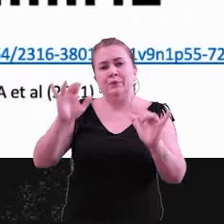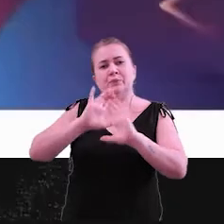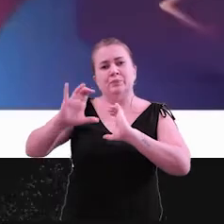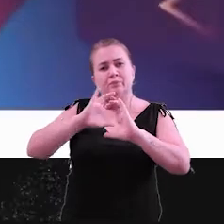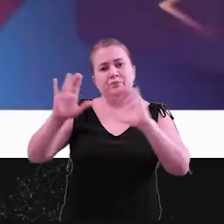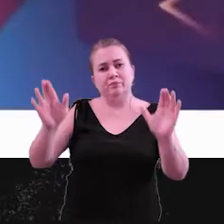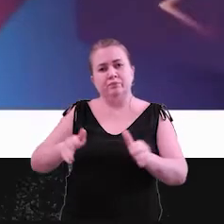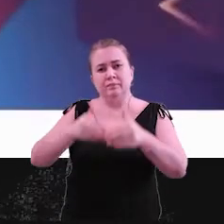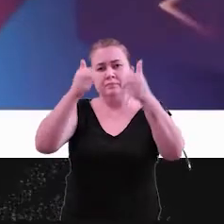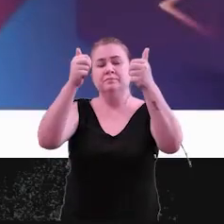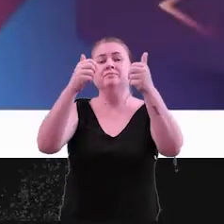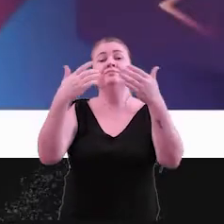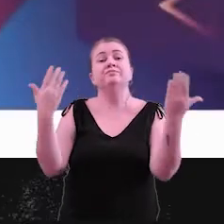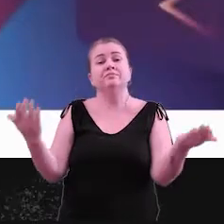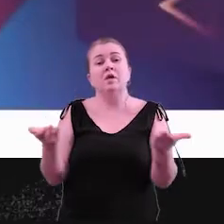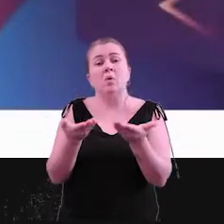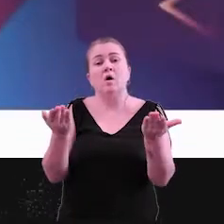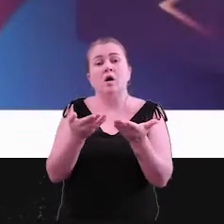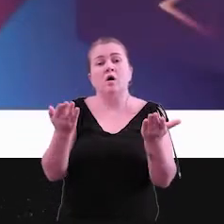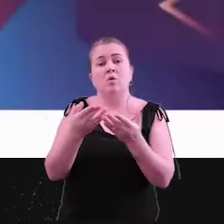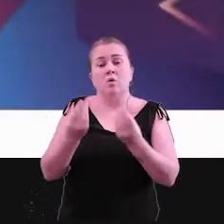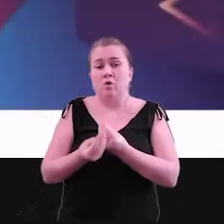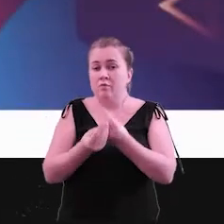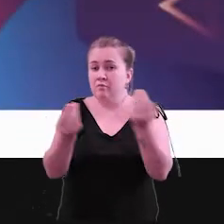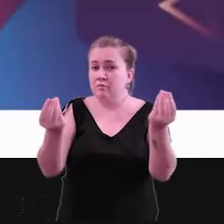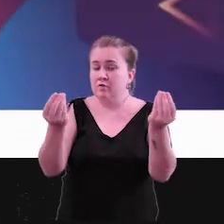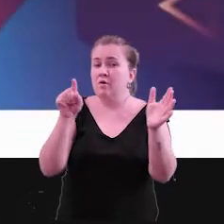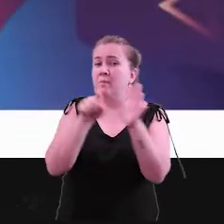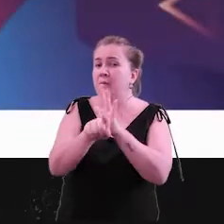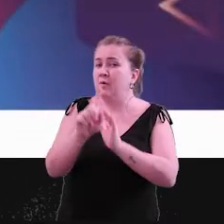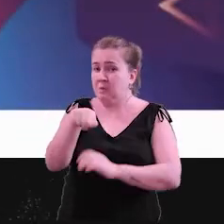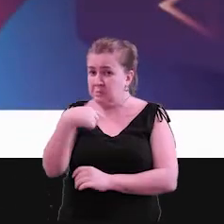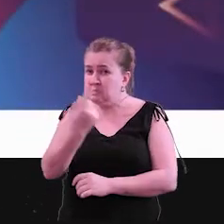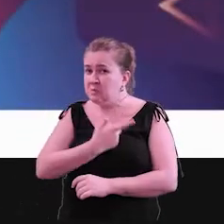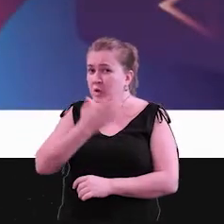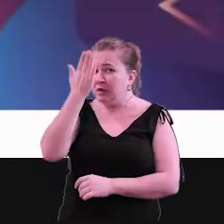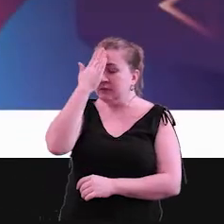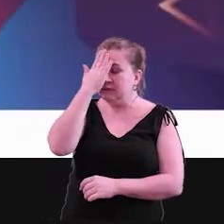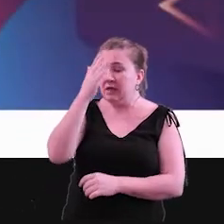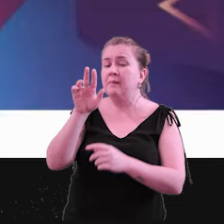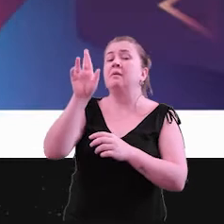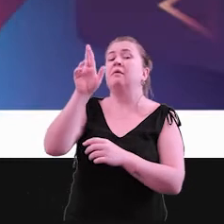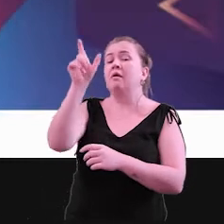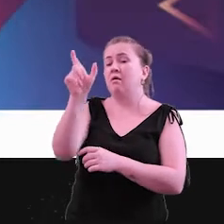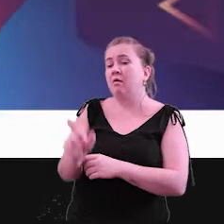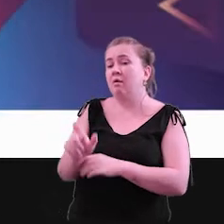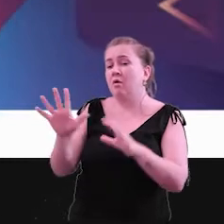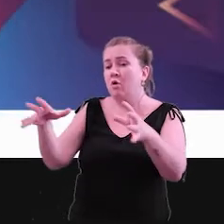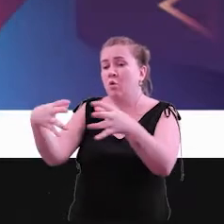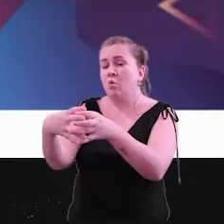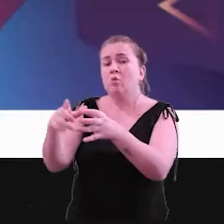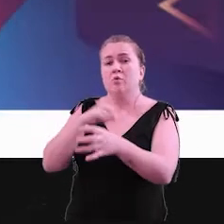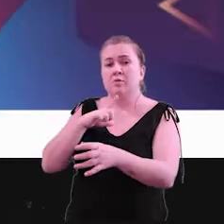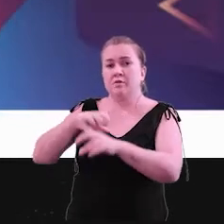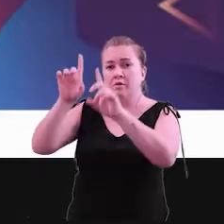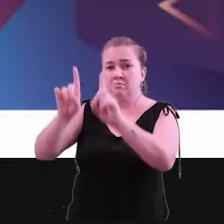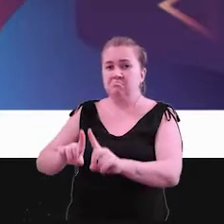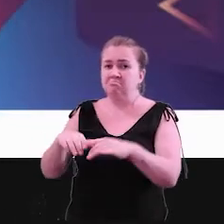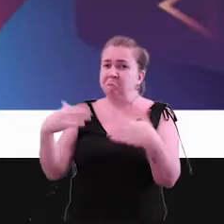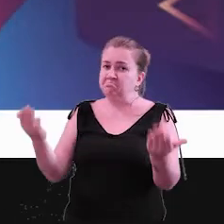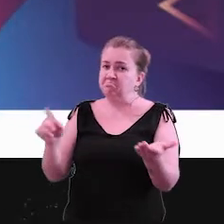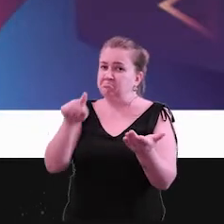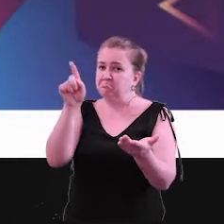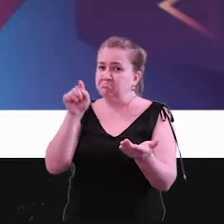nosso público com deficiência? E focando já, sei que eu já falta mais ou menos 5 minutos para terminar